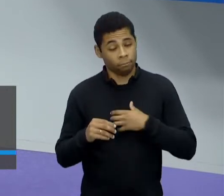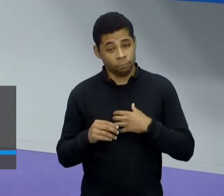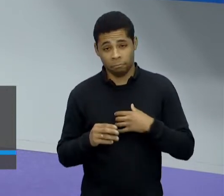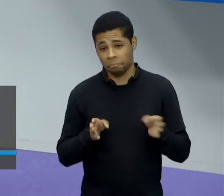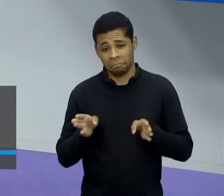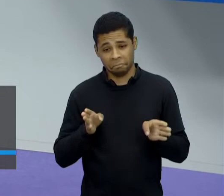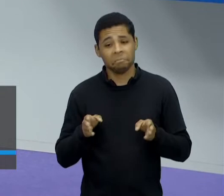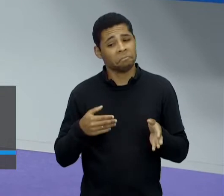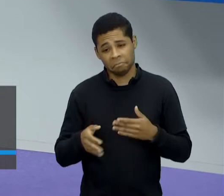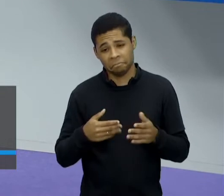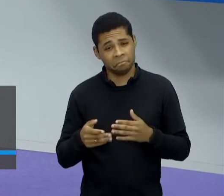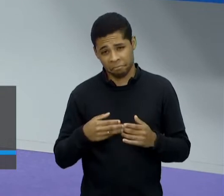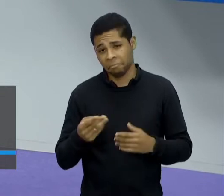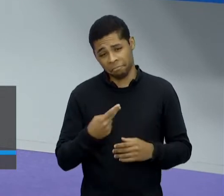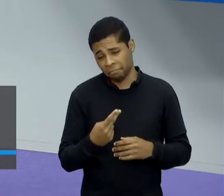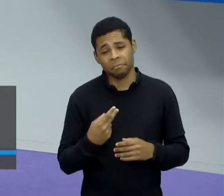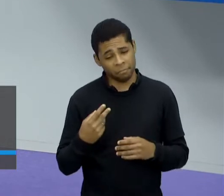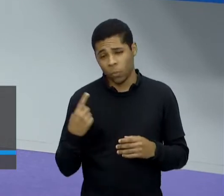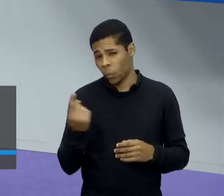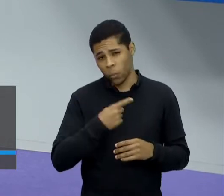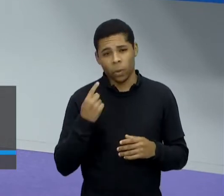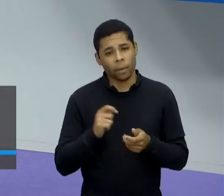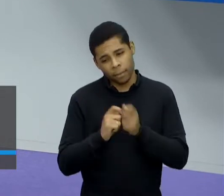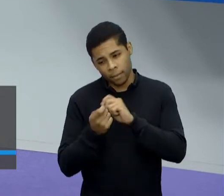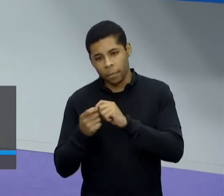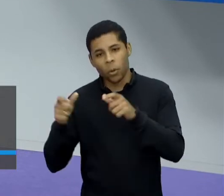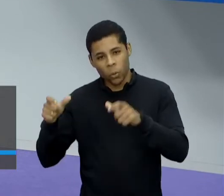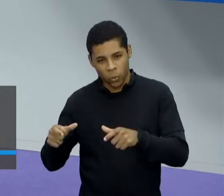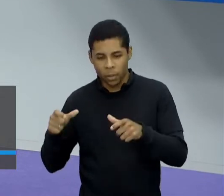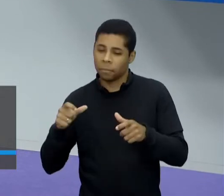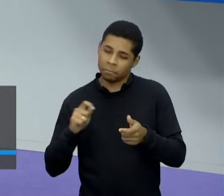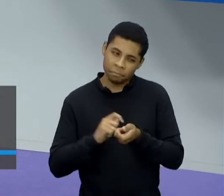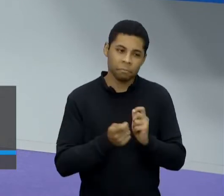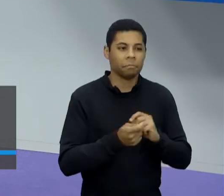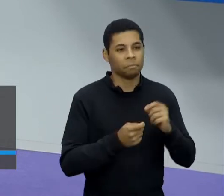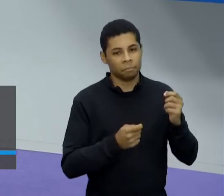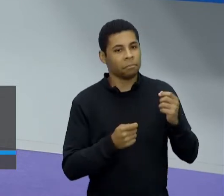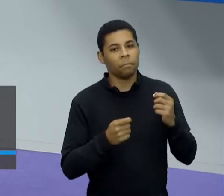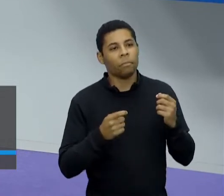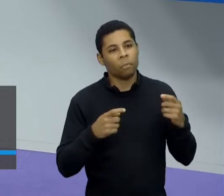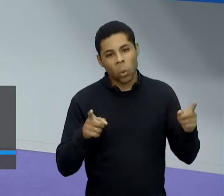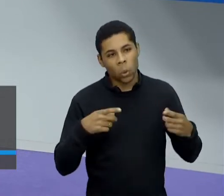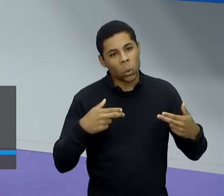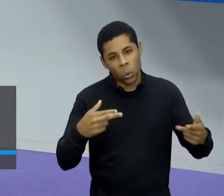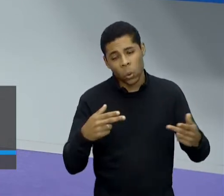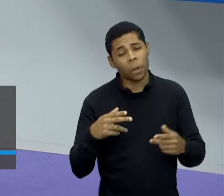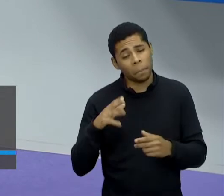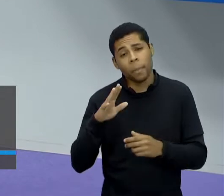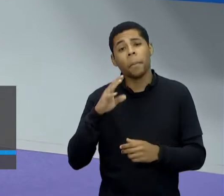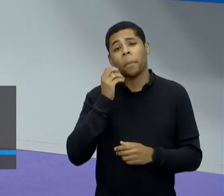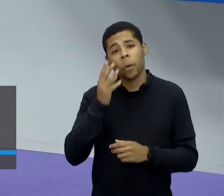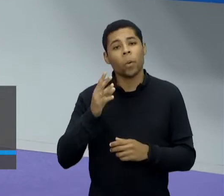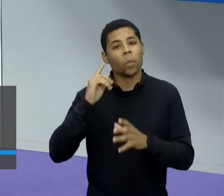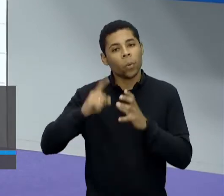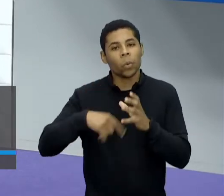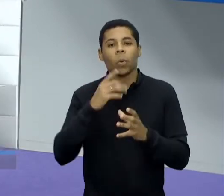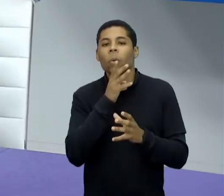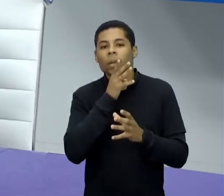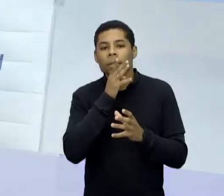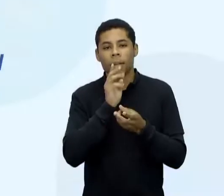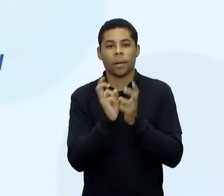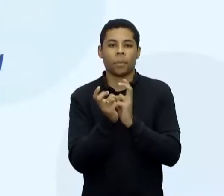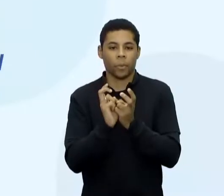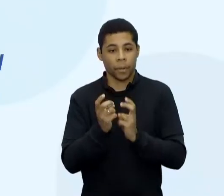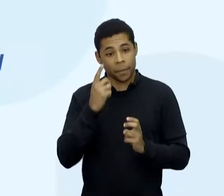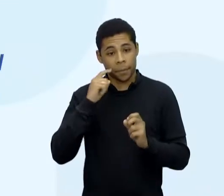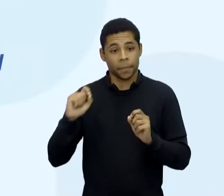vai também fazendo adaptações locais. E o importante é que o mundo conhece a capoeira. Coloca os objetivos no LED. Olha